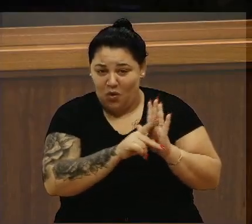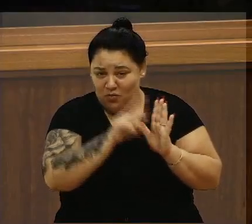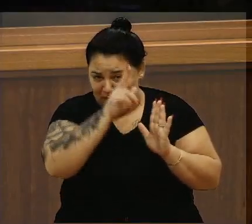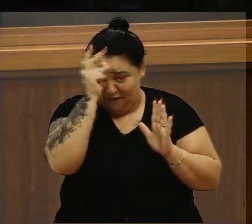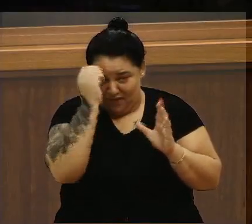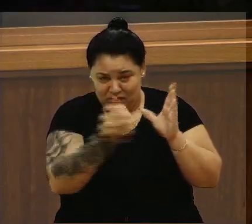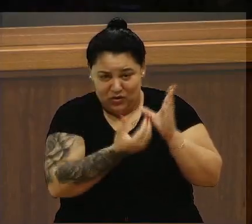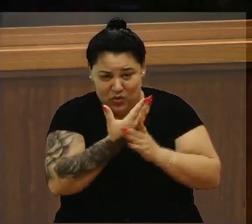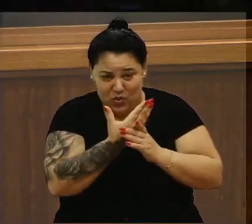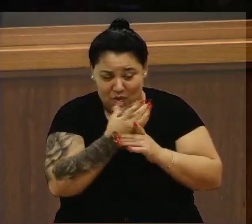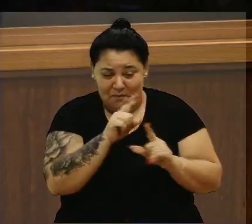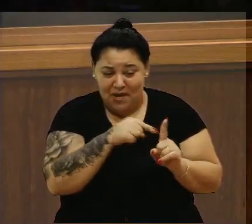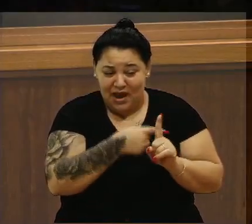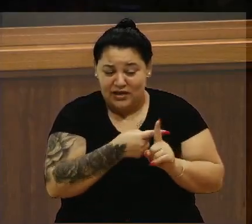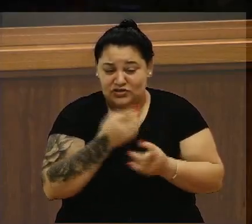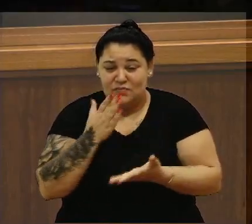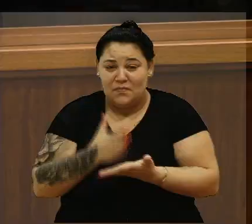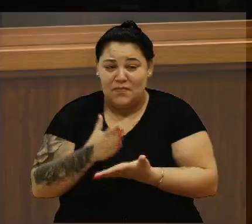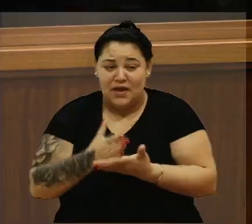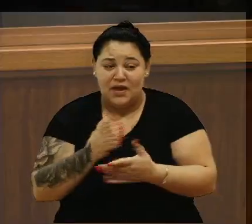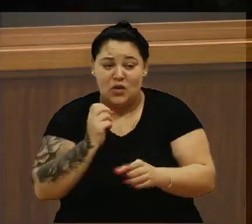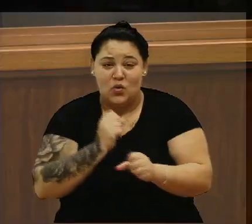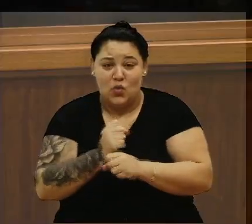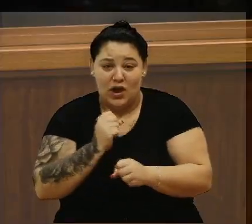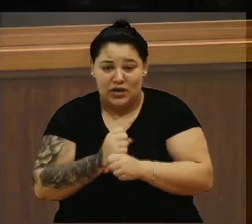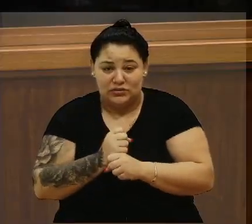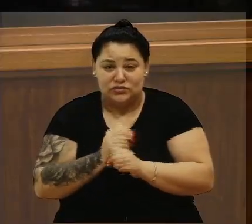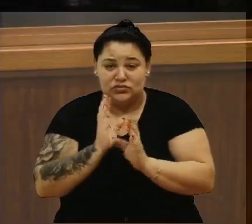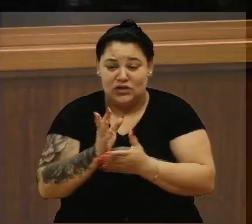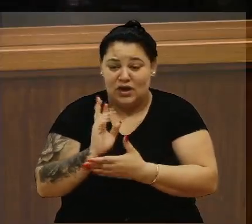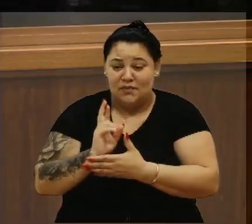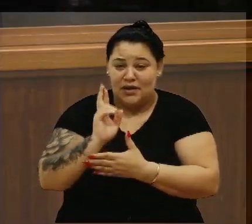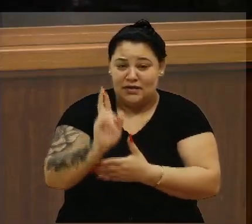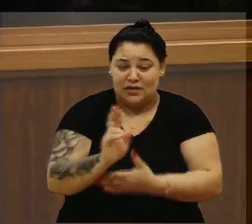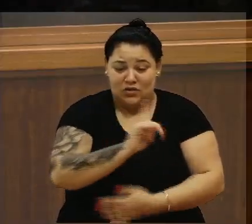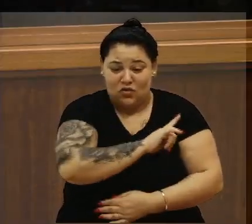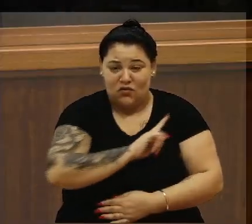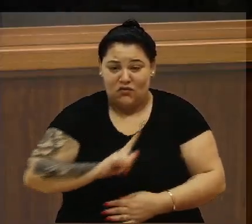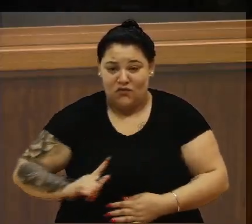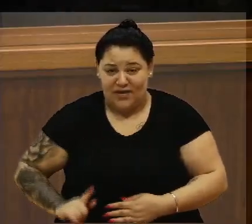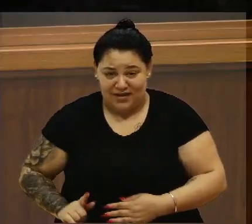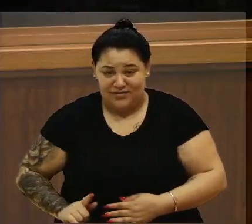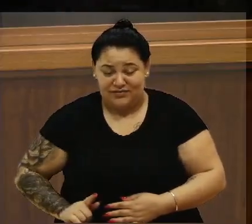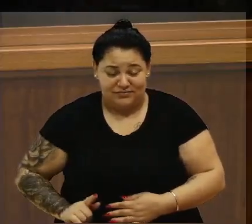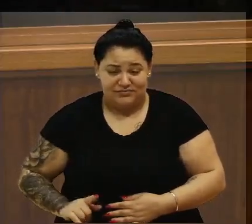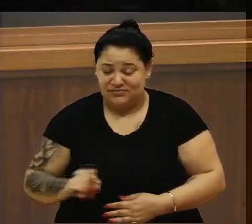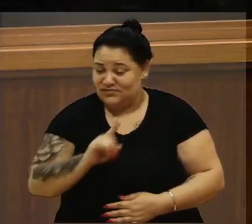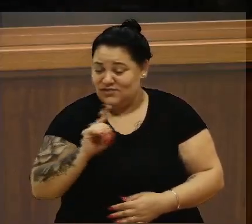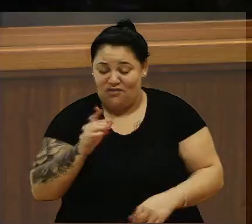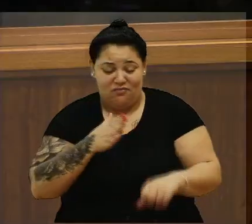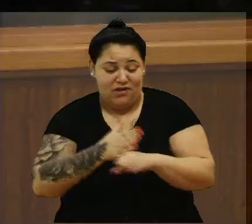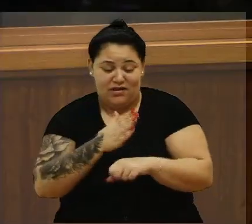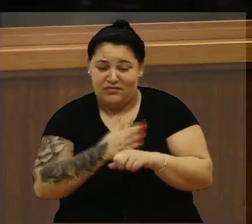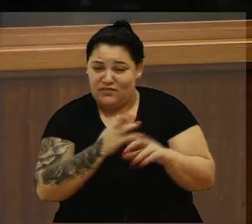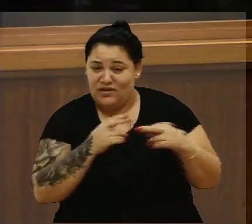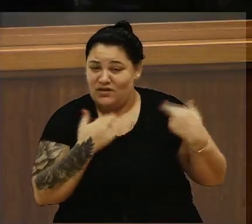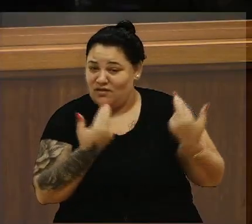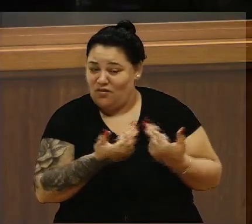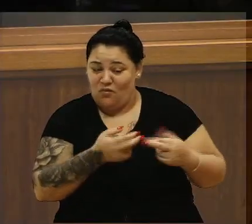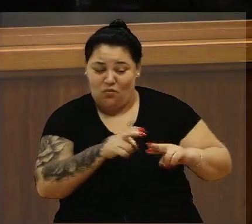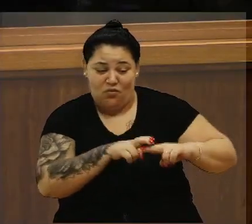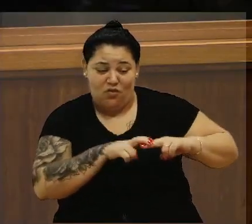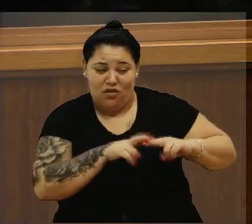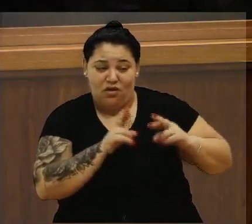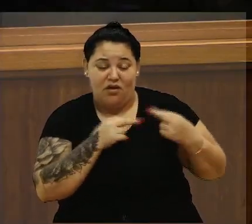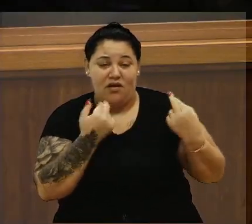mais de meio ano que os órgãos representantes do governo não vão nas reuniões, portanto, as reuniões não